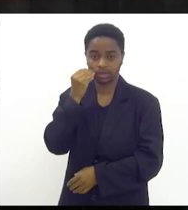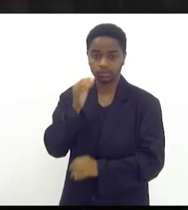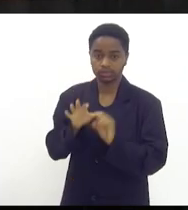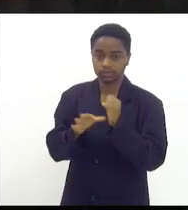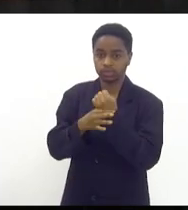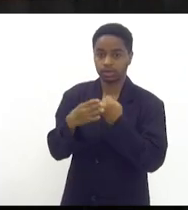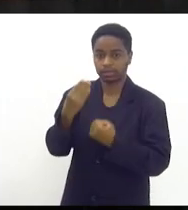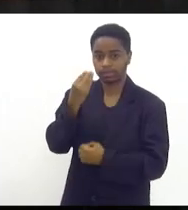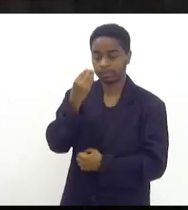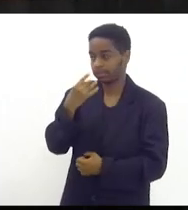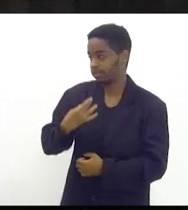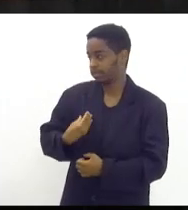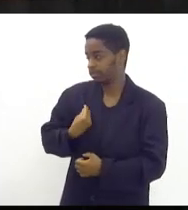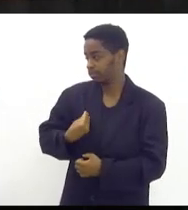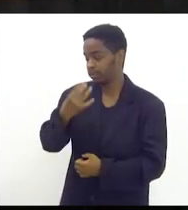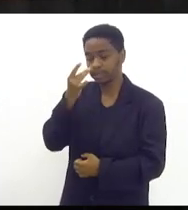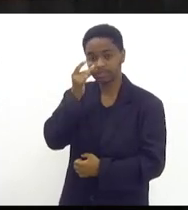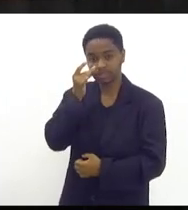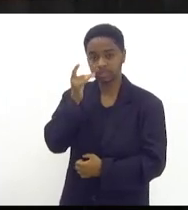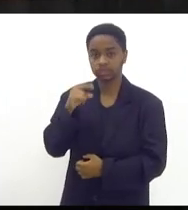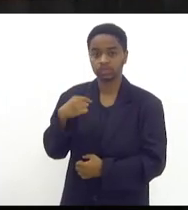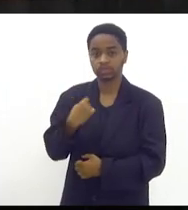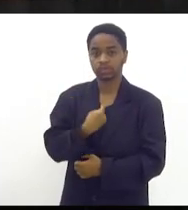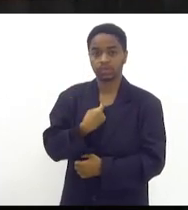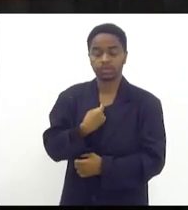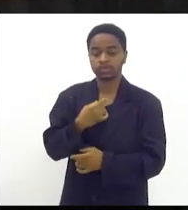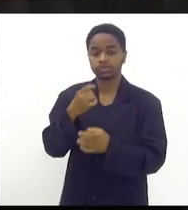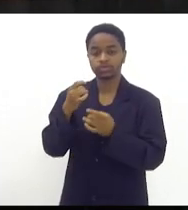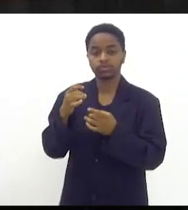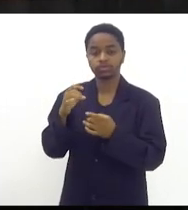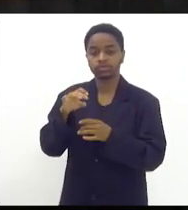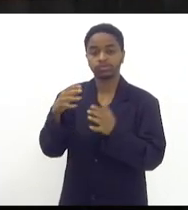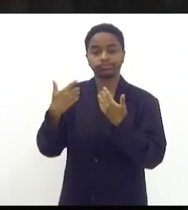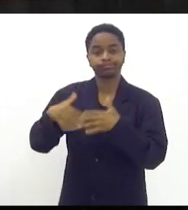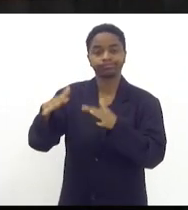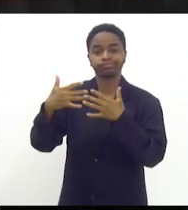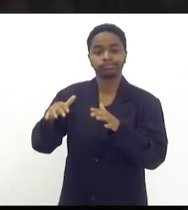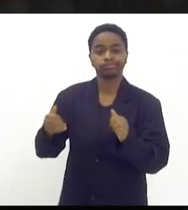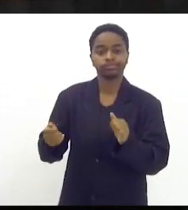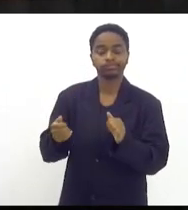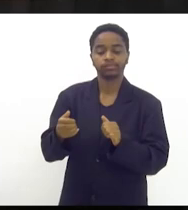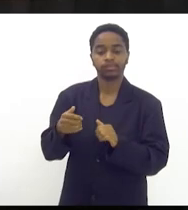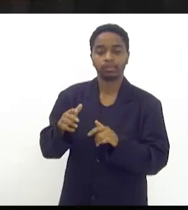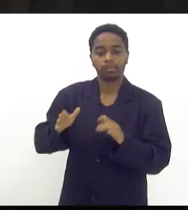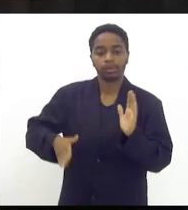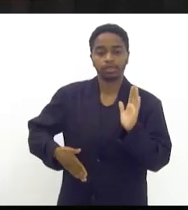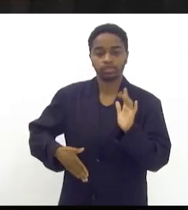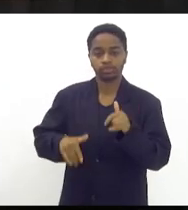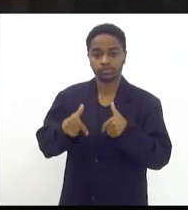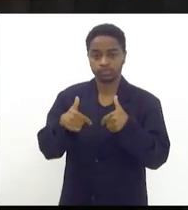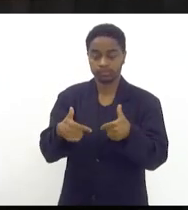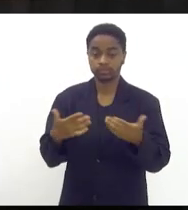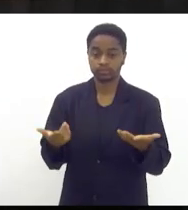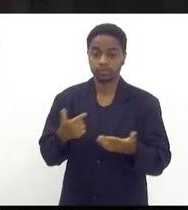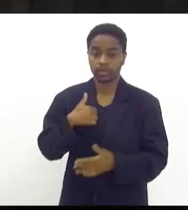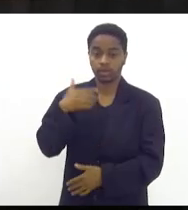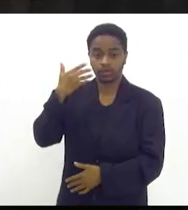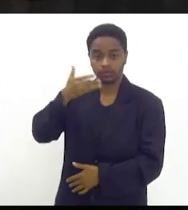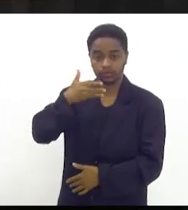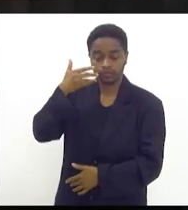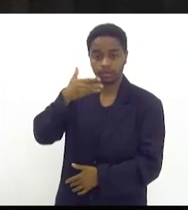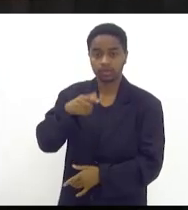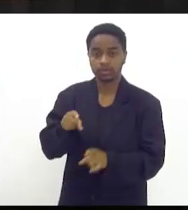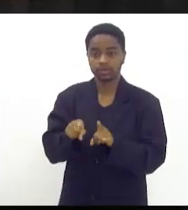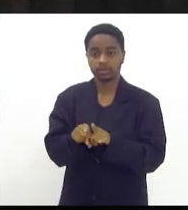nós estaríamos à mercê da bandidagem. Então, queria iniciar minha fala fazendo e